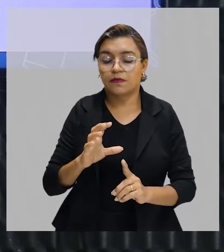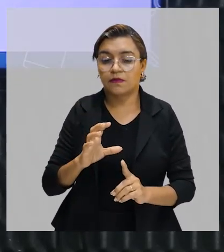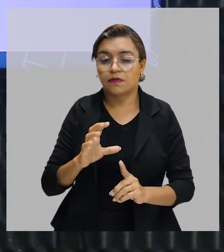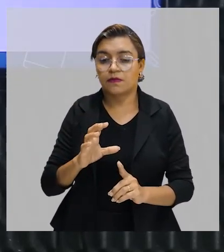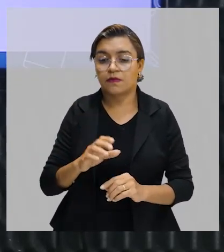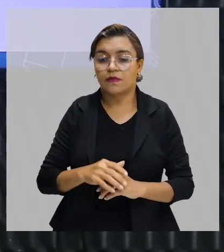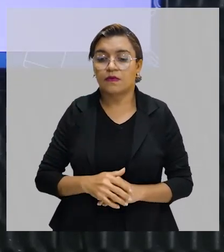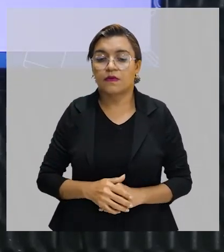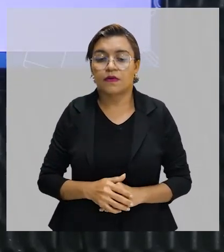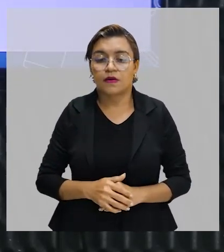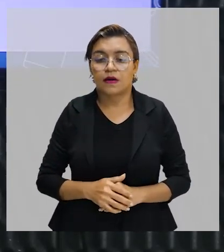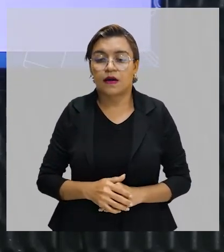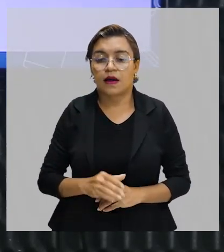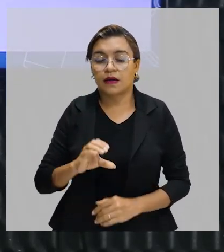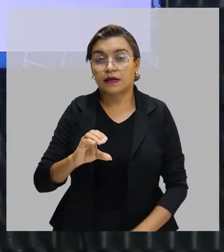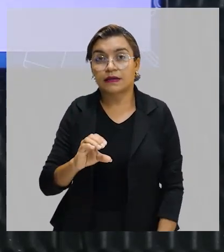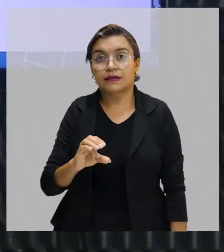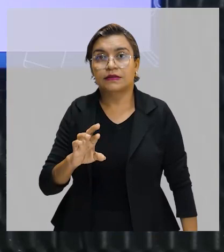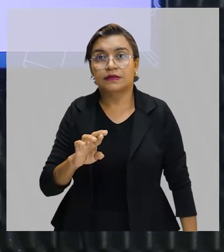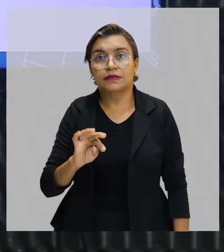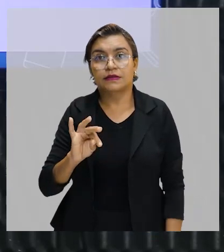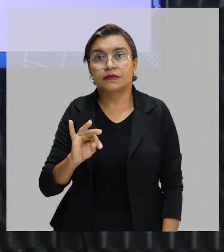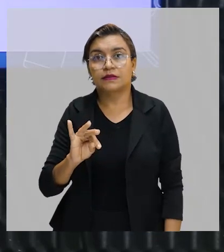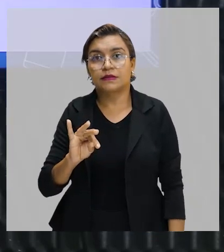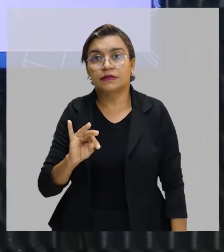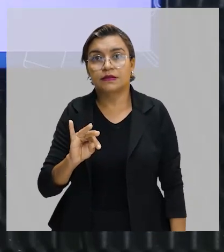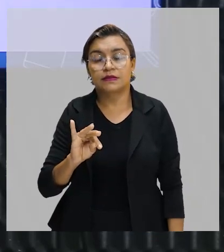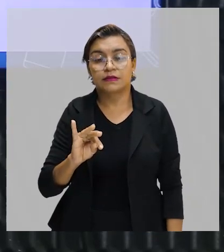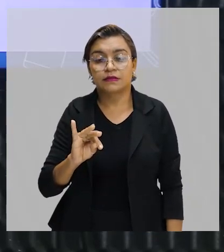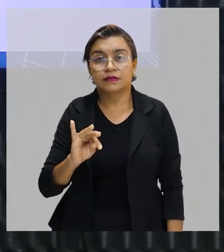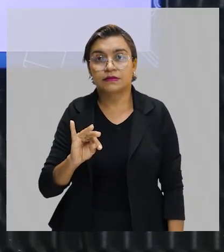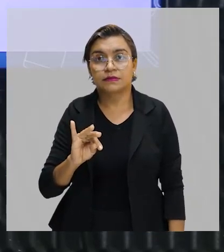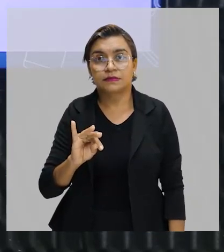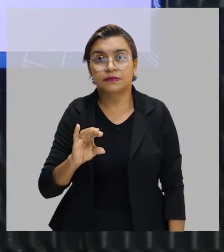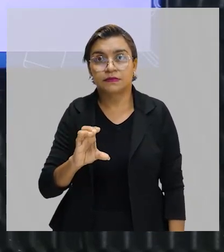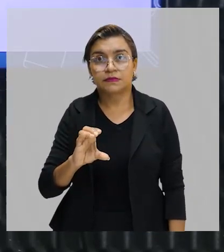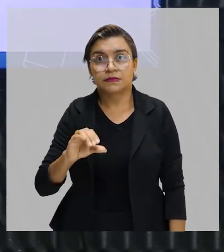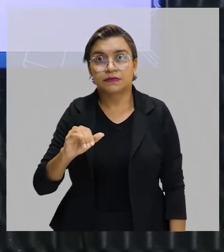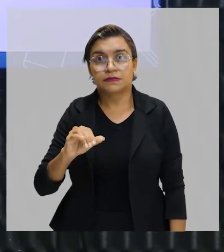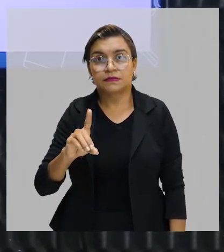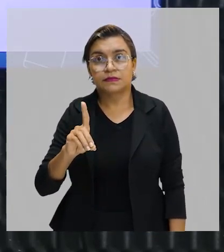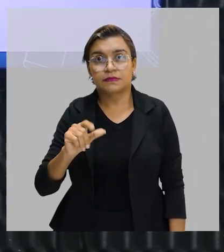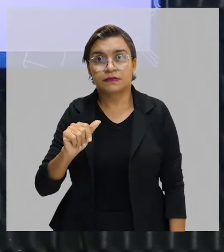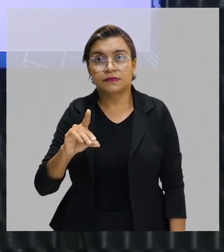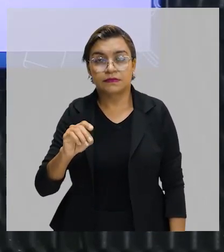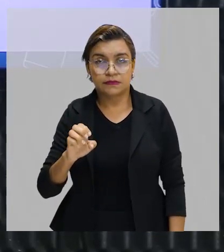ok? Então nós temos aqui já, através desse processo,